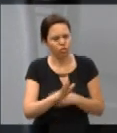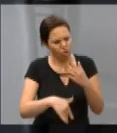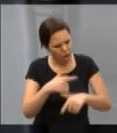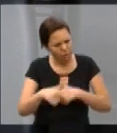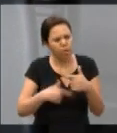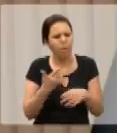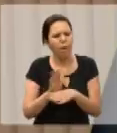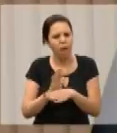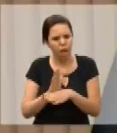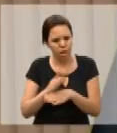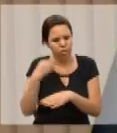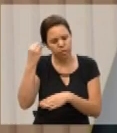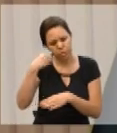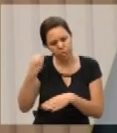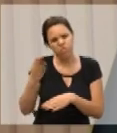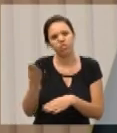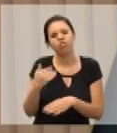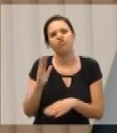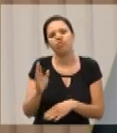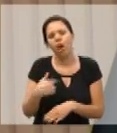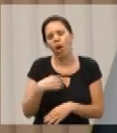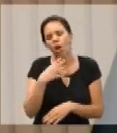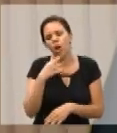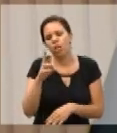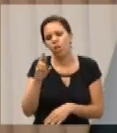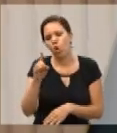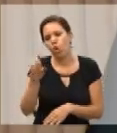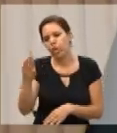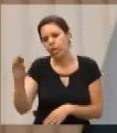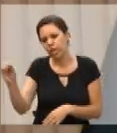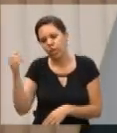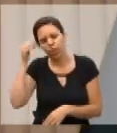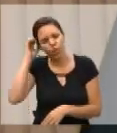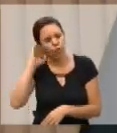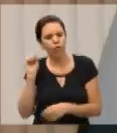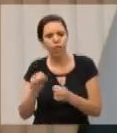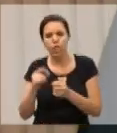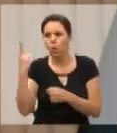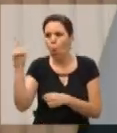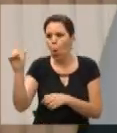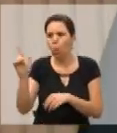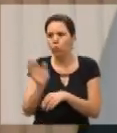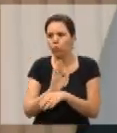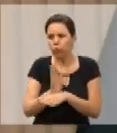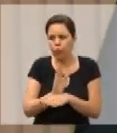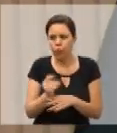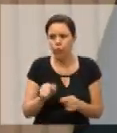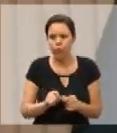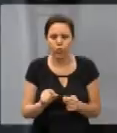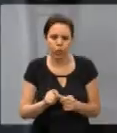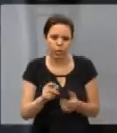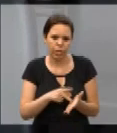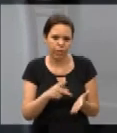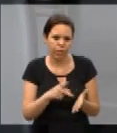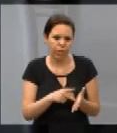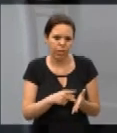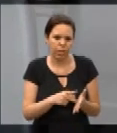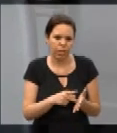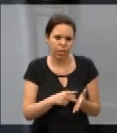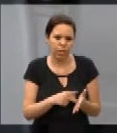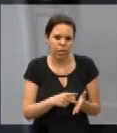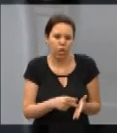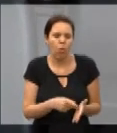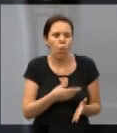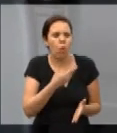cinema e curta-metragem e tal, e conhece o Rodrigo. E ele fez um outro filme, na verdade um curta, que acho que foi O Homem que